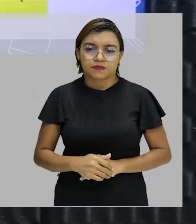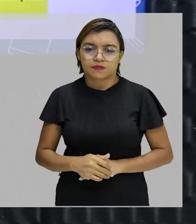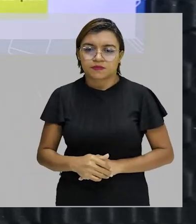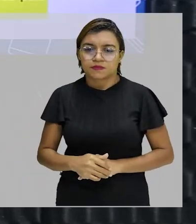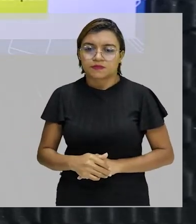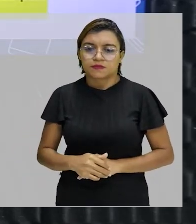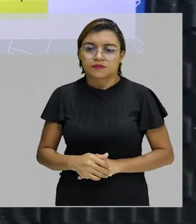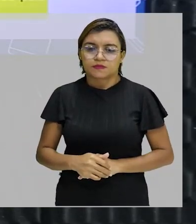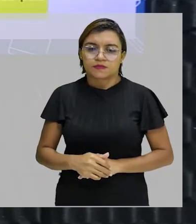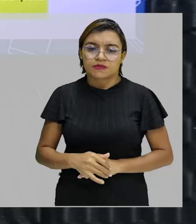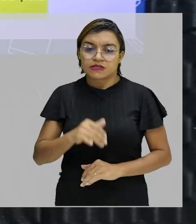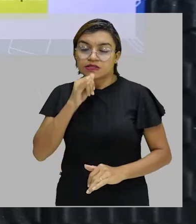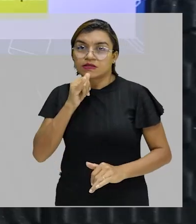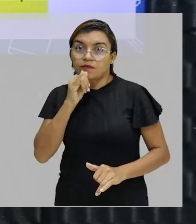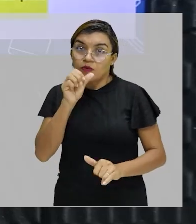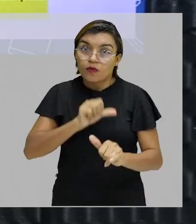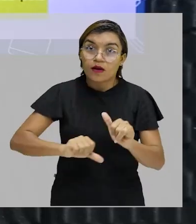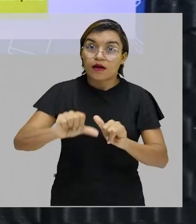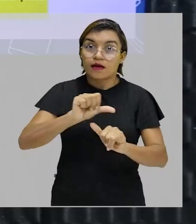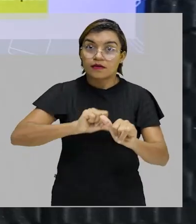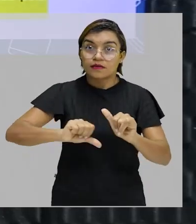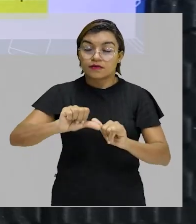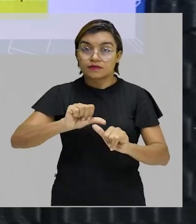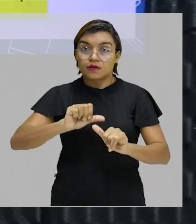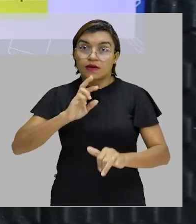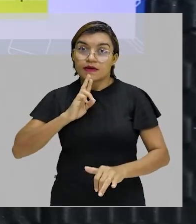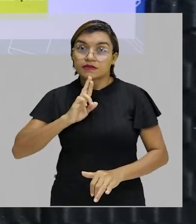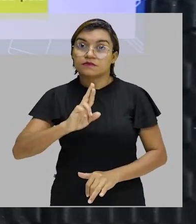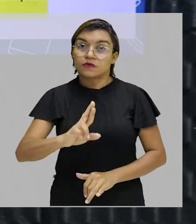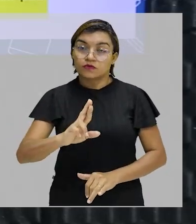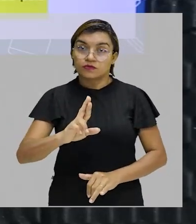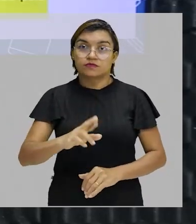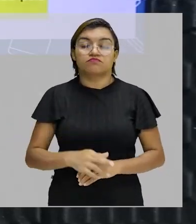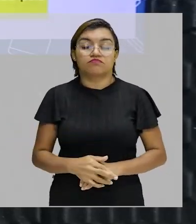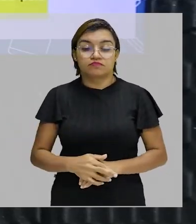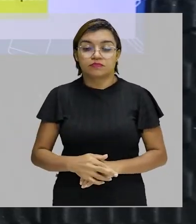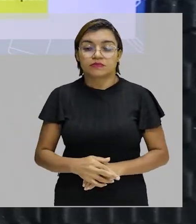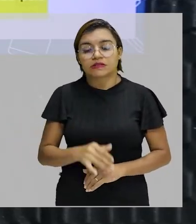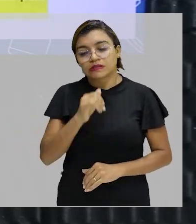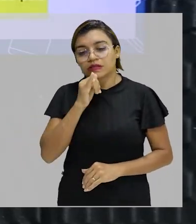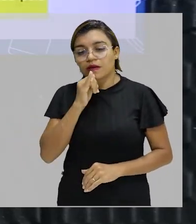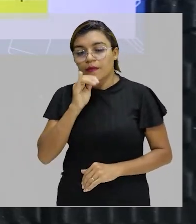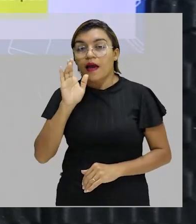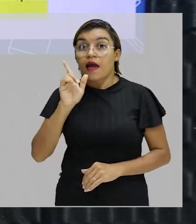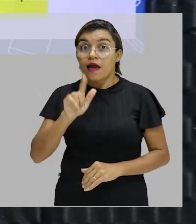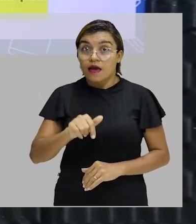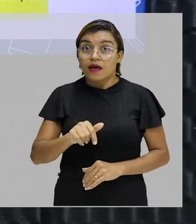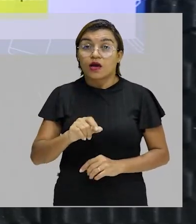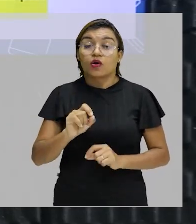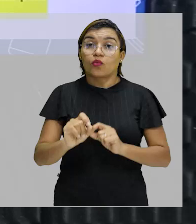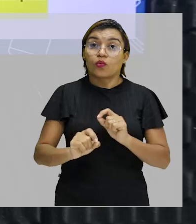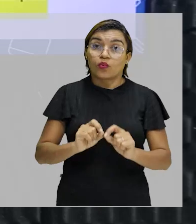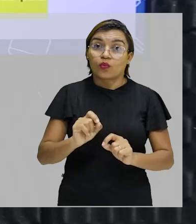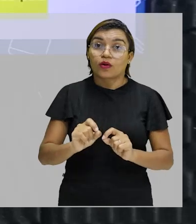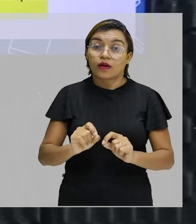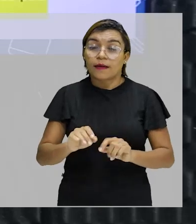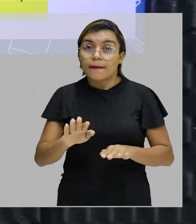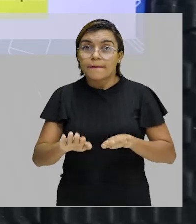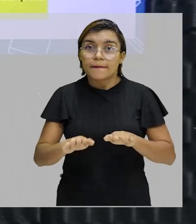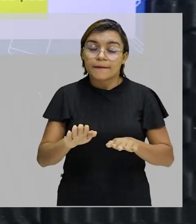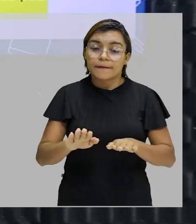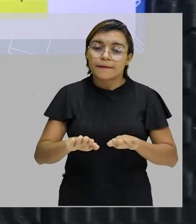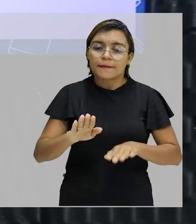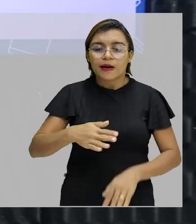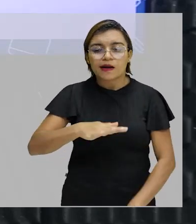à reação final, aos produtos. Tudo vai acontecer de acordo com a proporção indicada pela